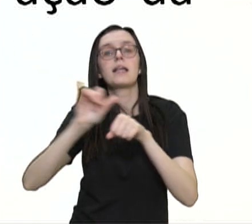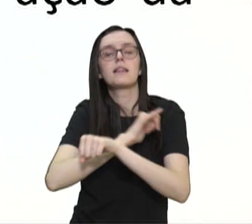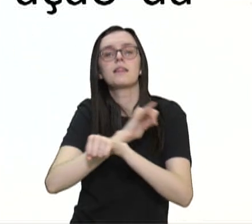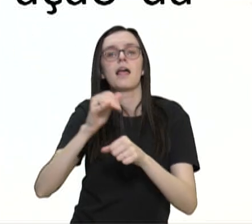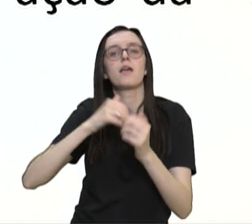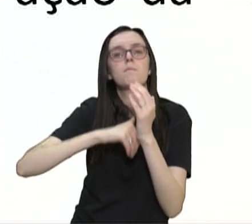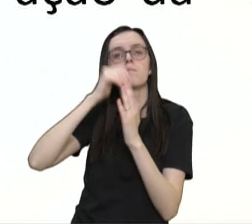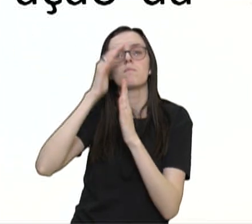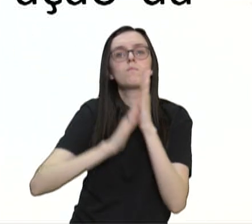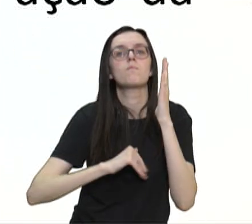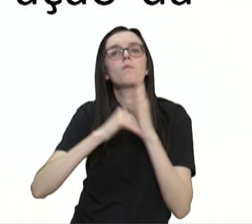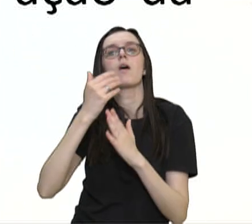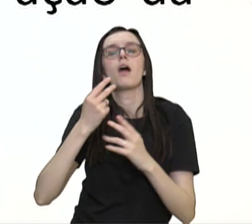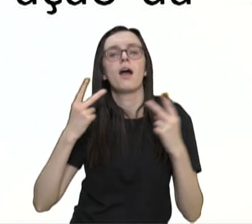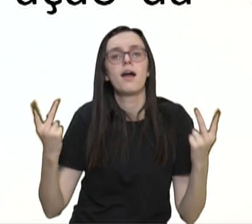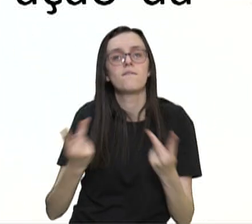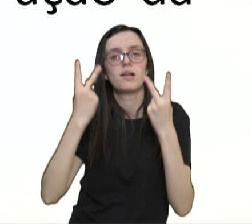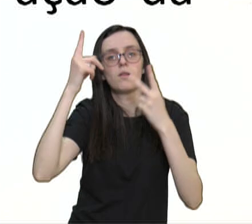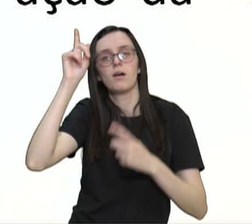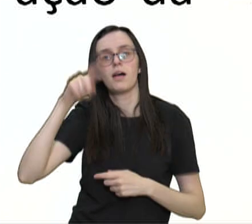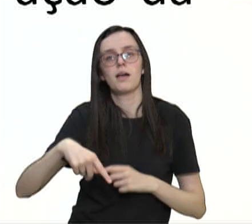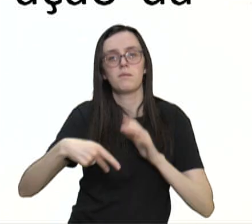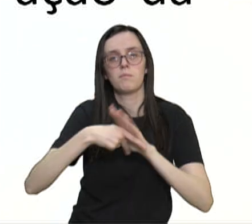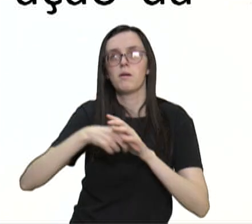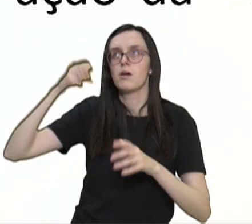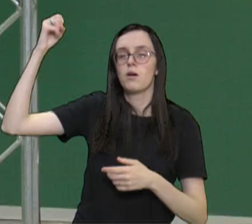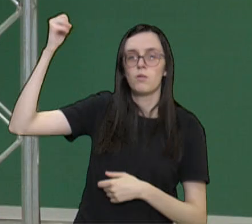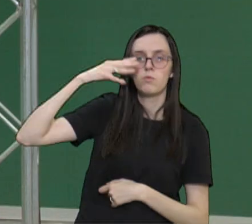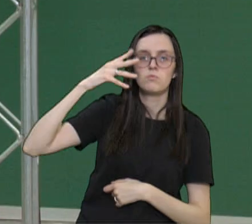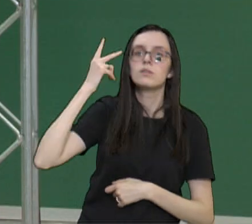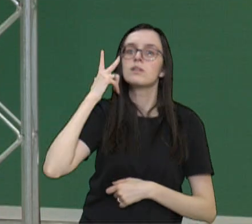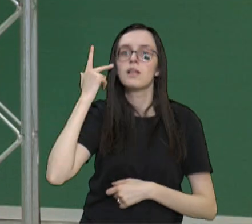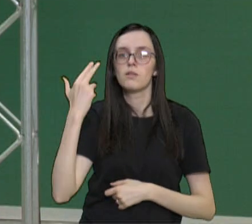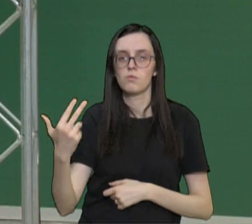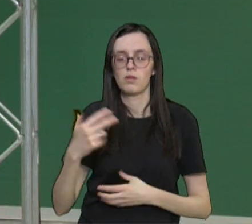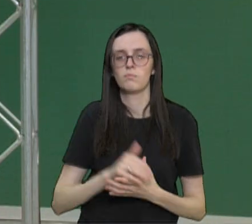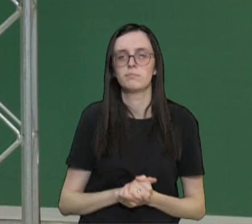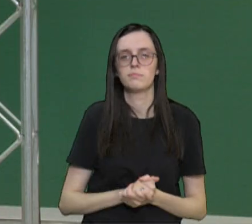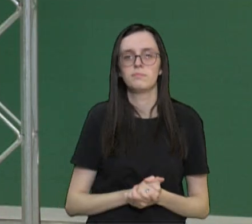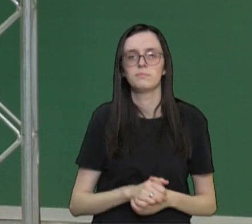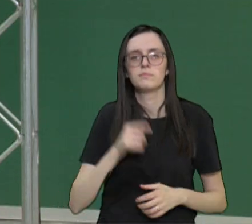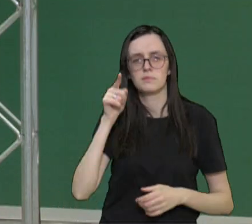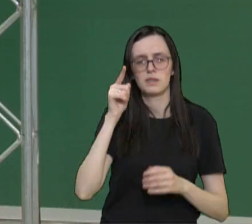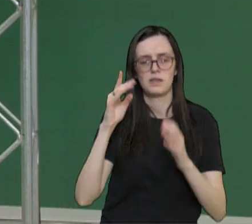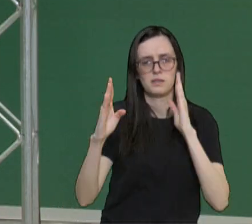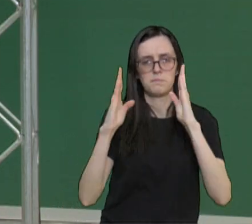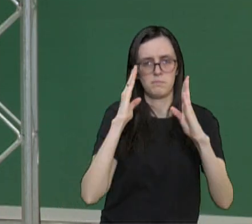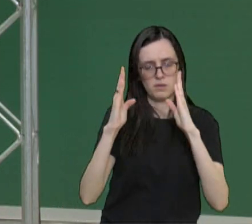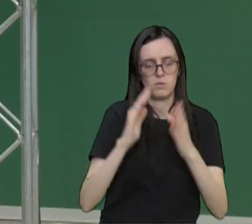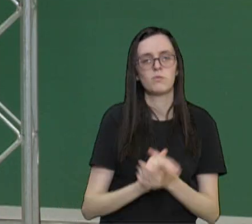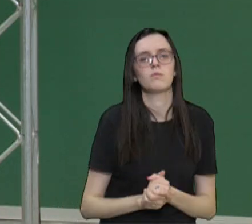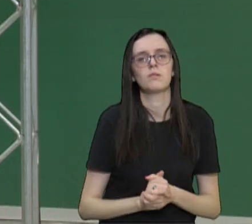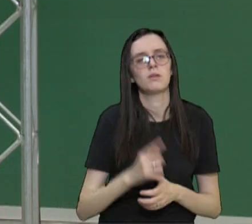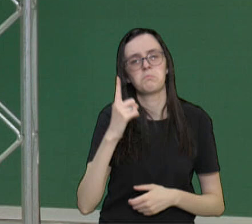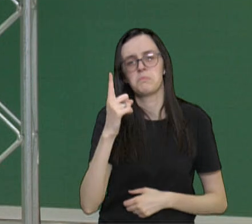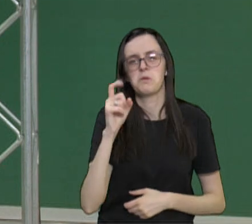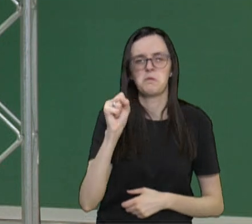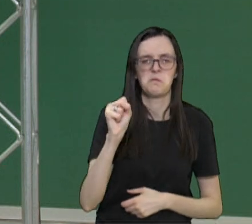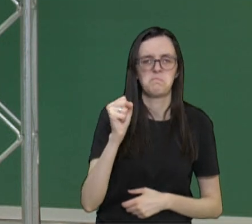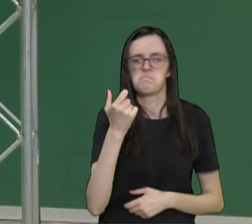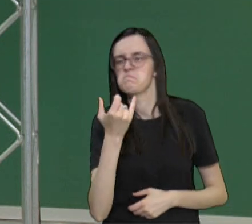pintura, valorização da ação da luz natural. Nessa época, pessoal, tá? 1800 e